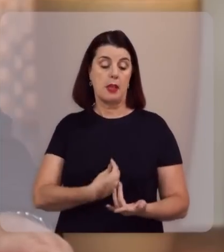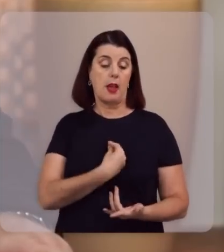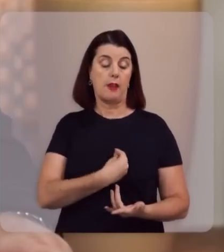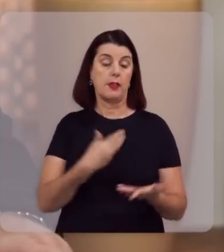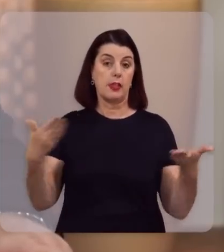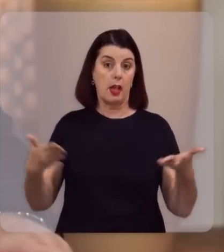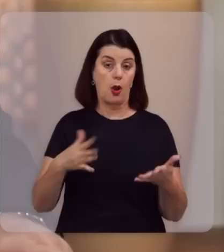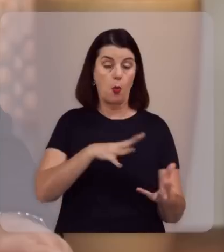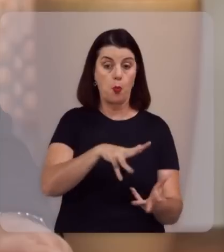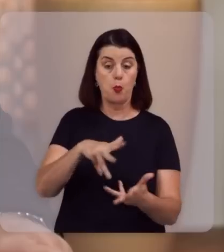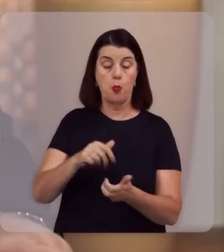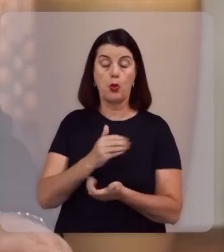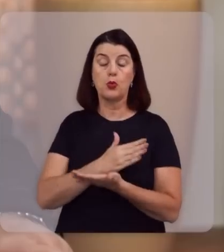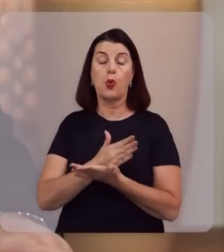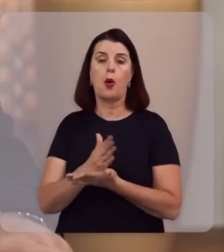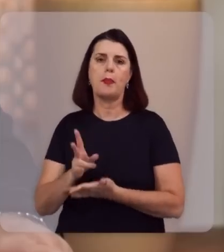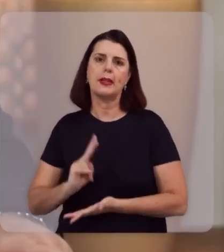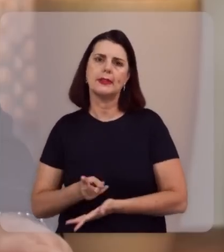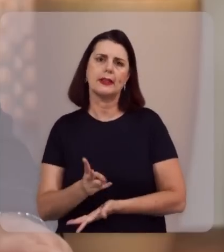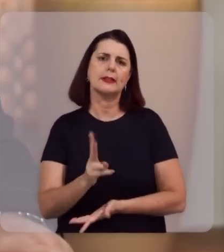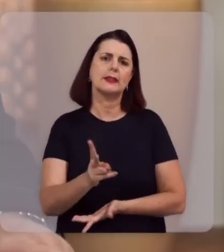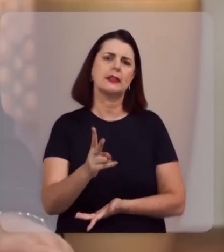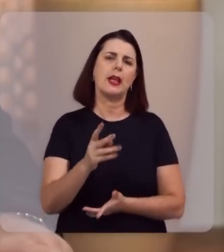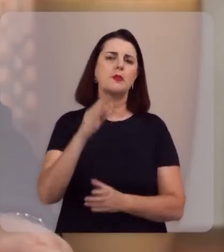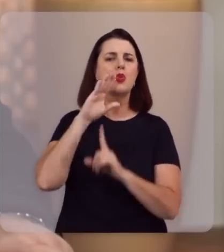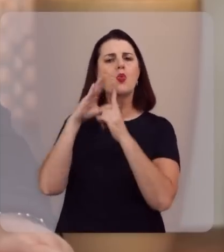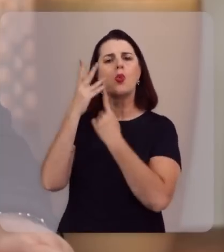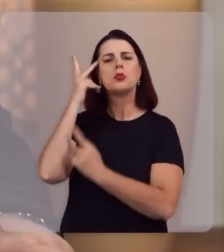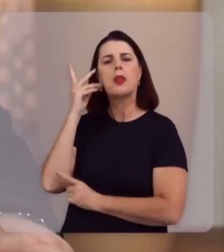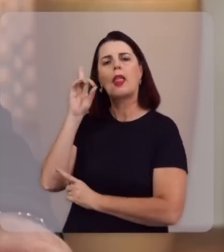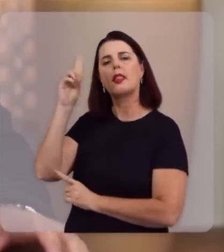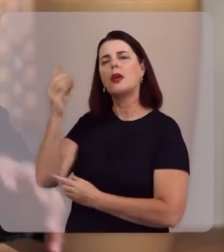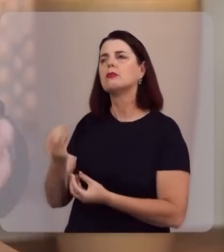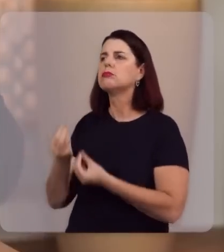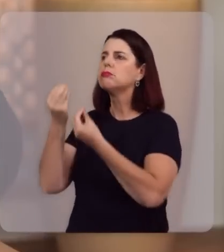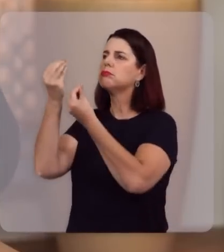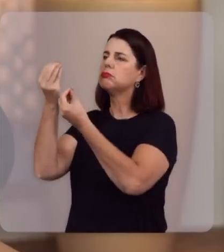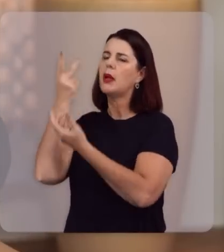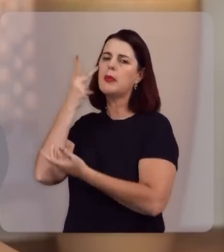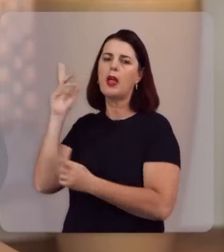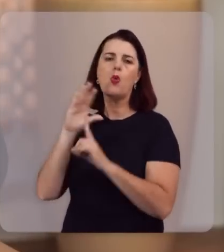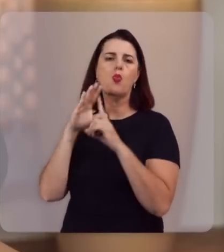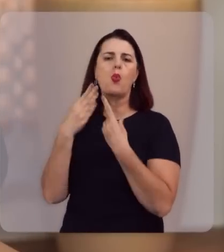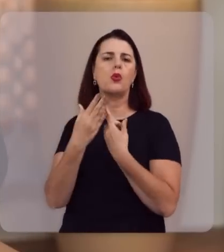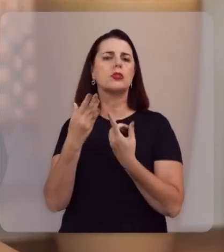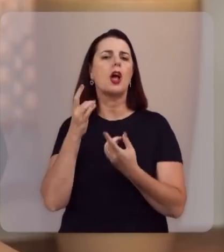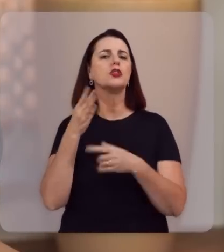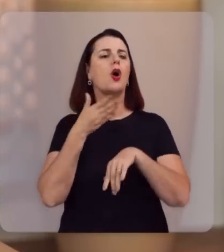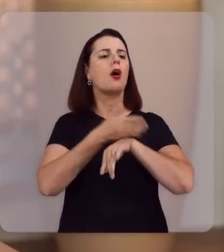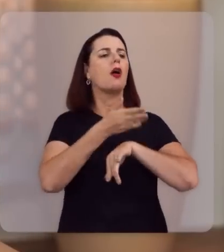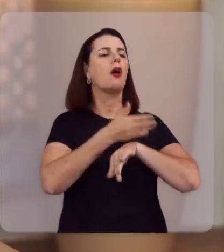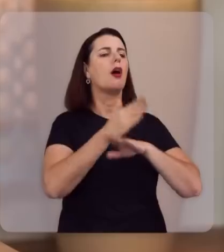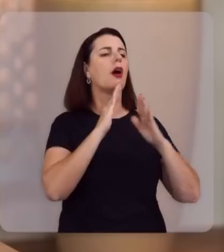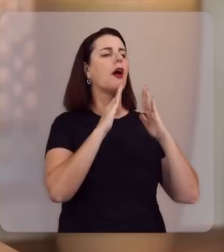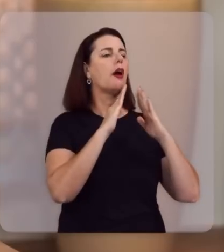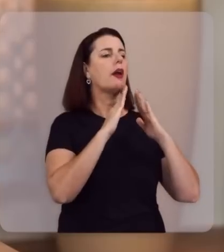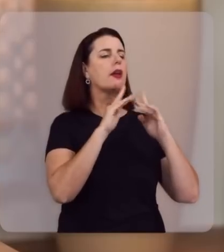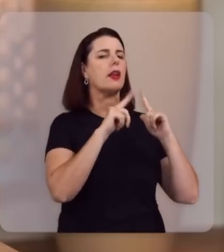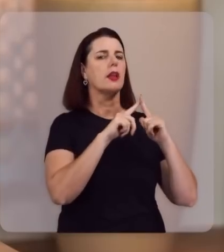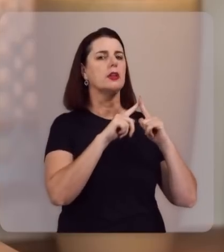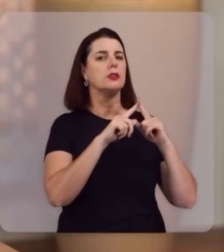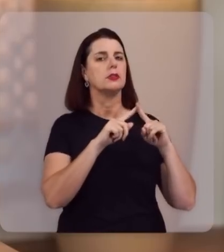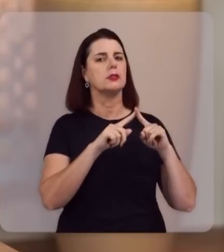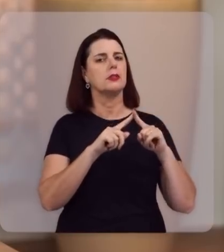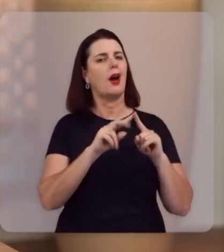minha vida neste mundo começa a ser uma vida de culto a Deus. Então, eu não cultuo a Deus somente quando estou no culto